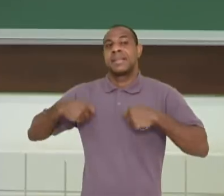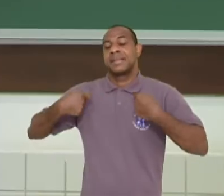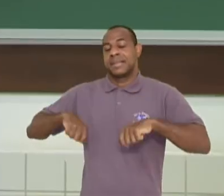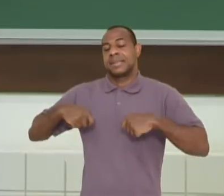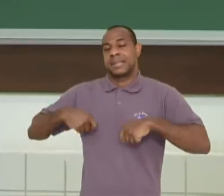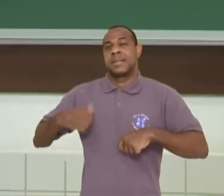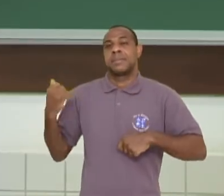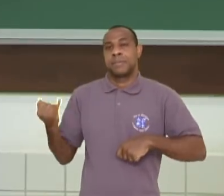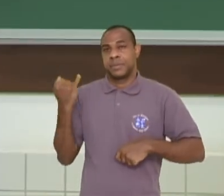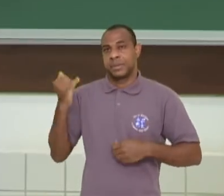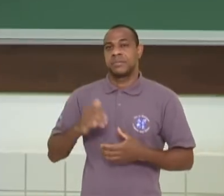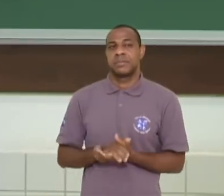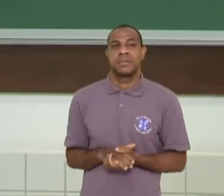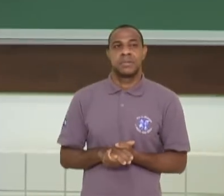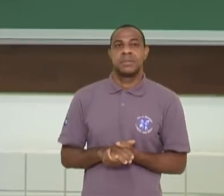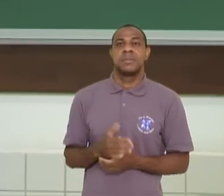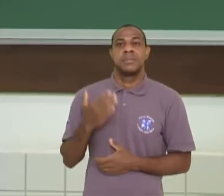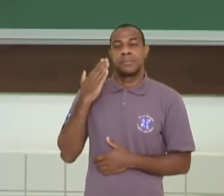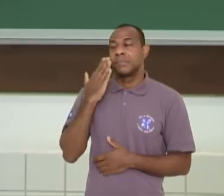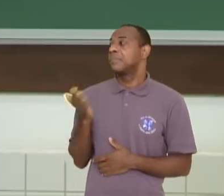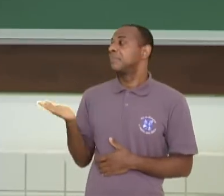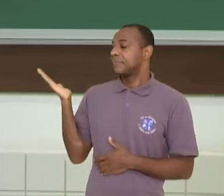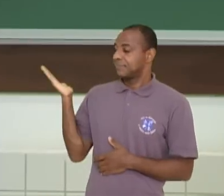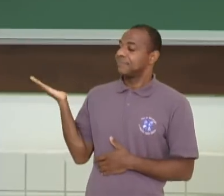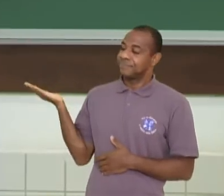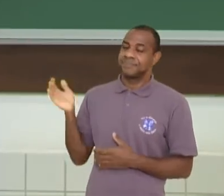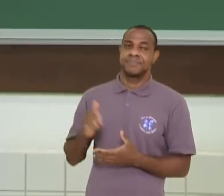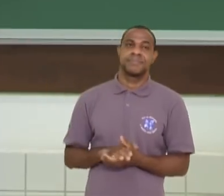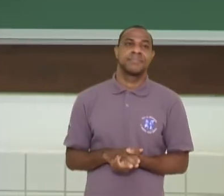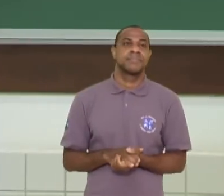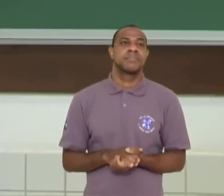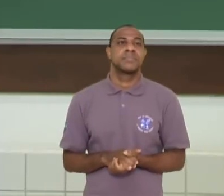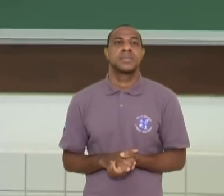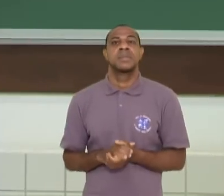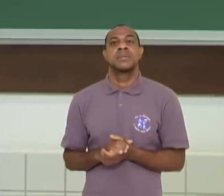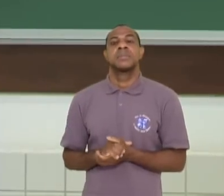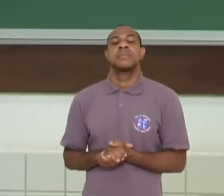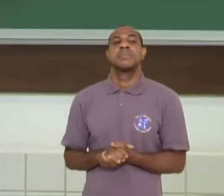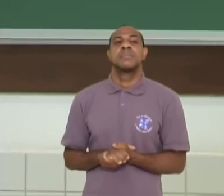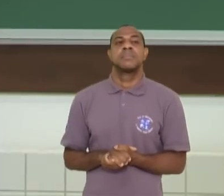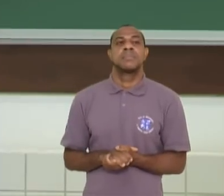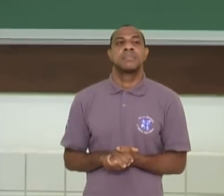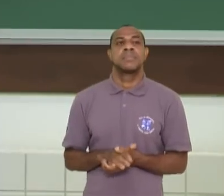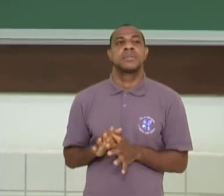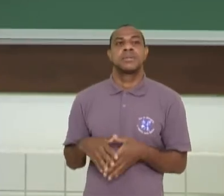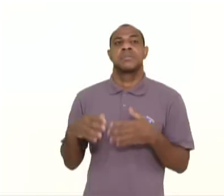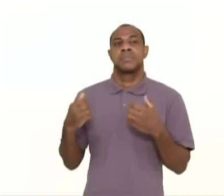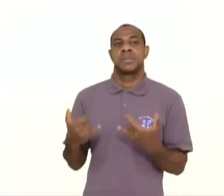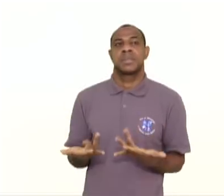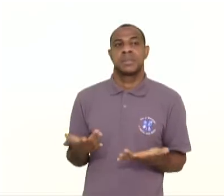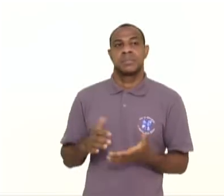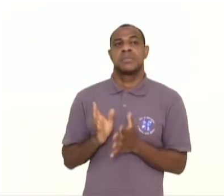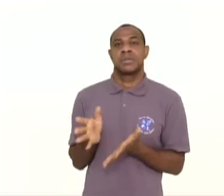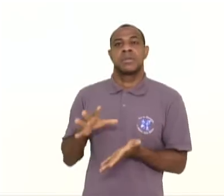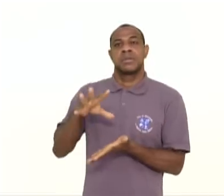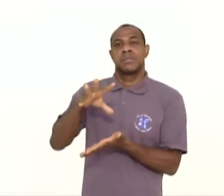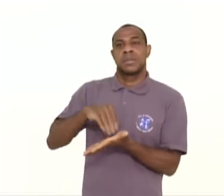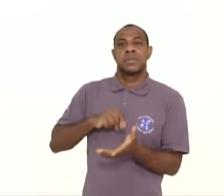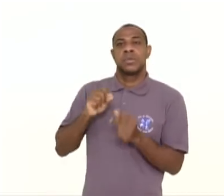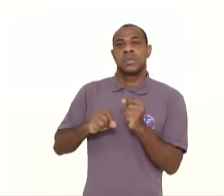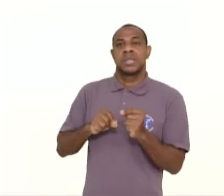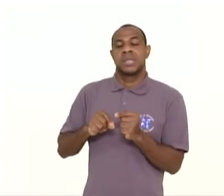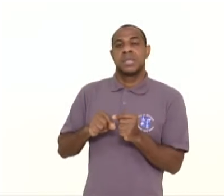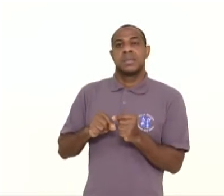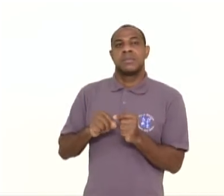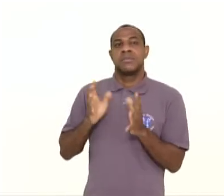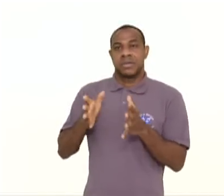situação. Fica essas dicas aí para a nossa aula de hoje. E assim, fechamos a nossa aula em que falamos sobre o jogo da imitação. A aula que vem